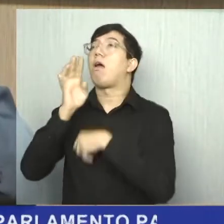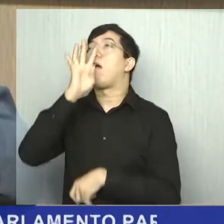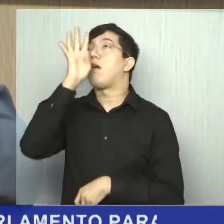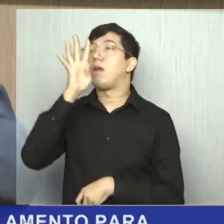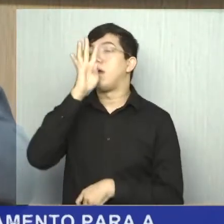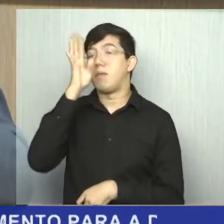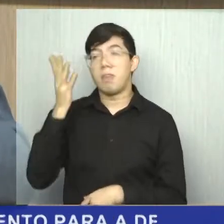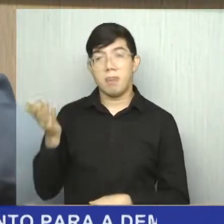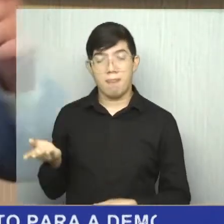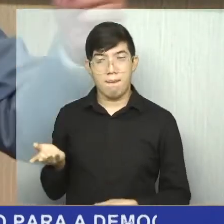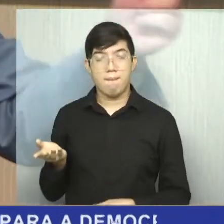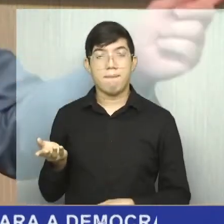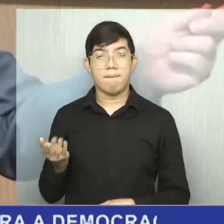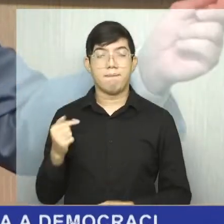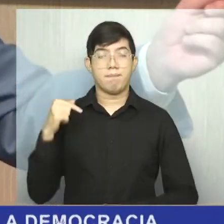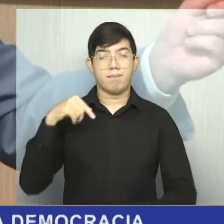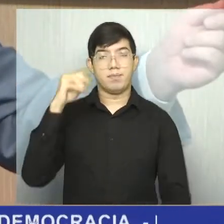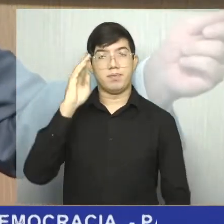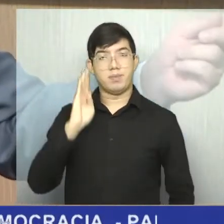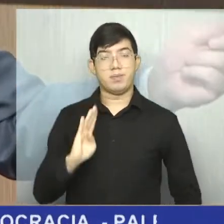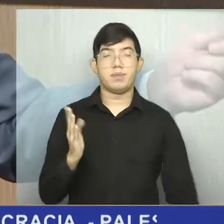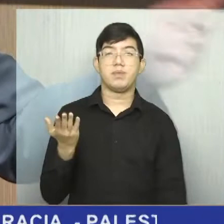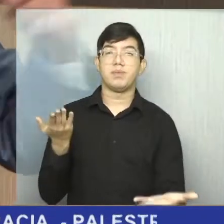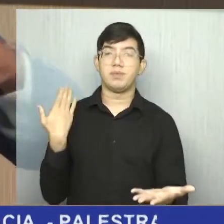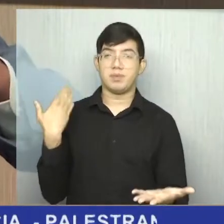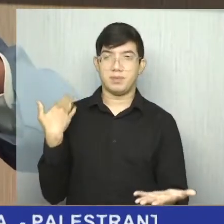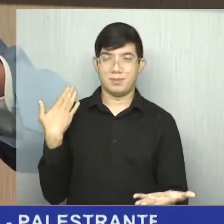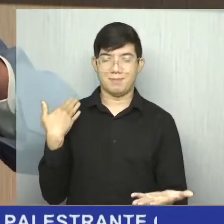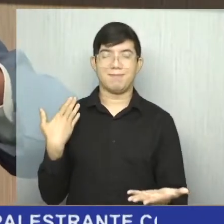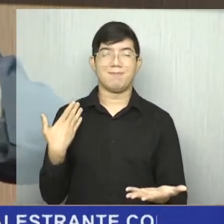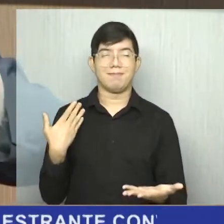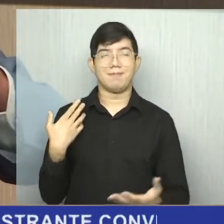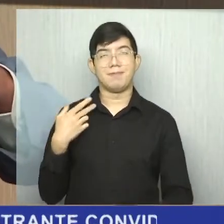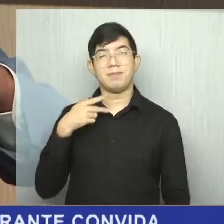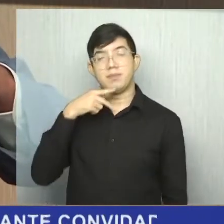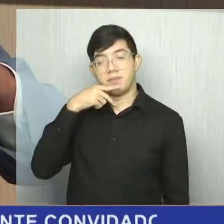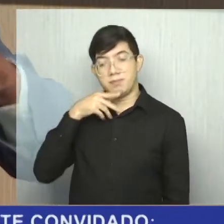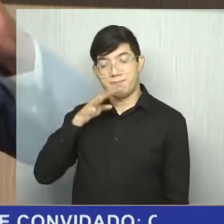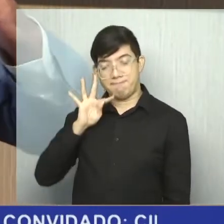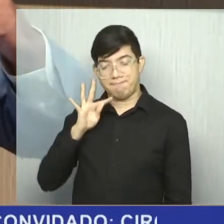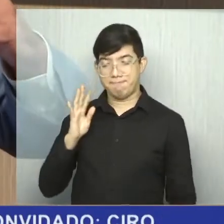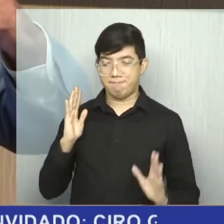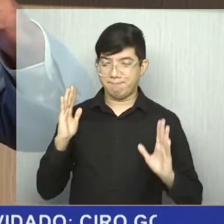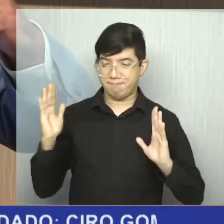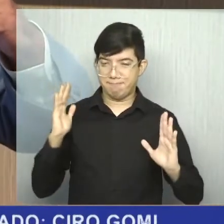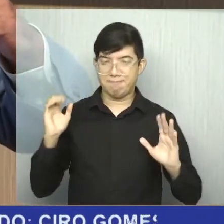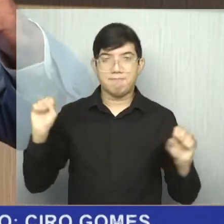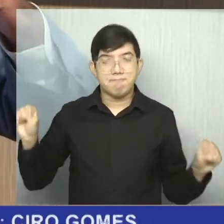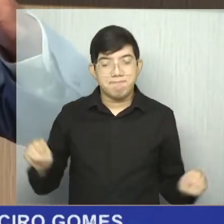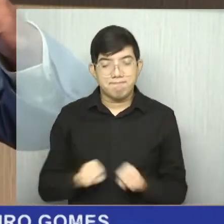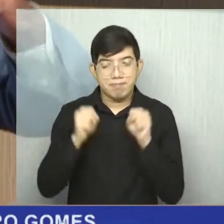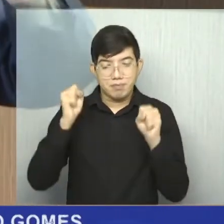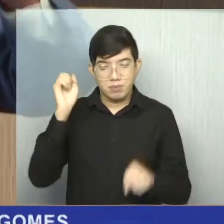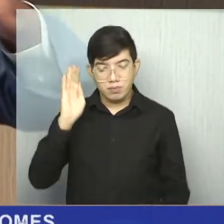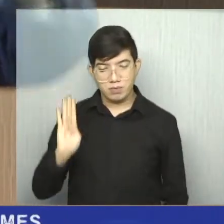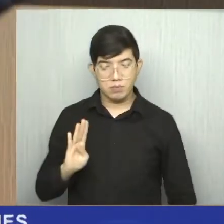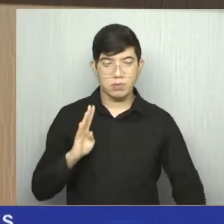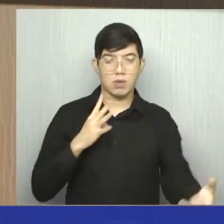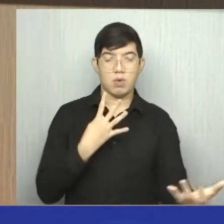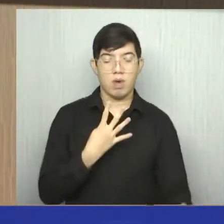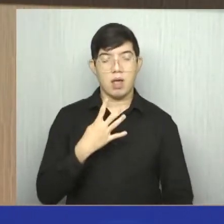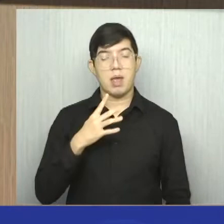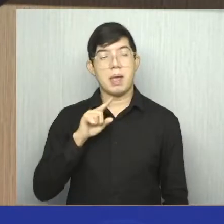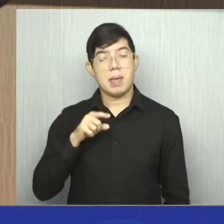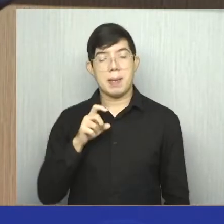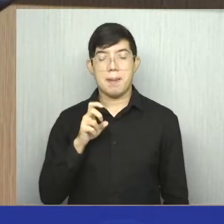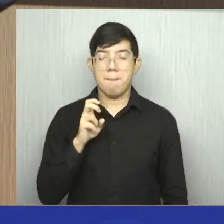Brasil, o que aconteceu? Do desmantelo do governo PT para cá, são números. O Brasil saiu de 4,5, 5 de desemprego para